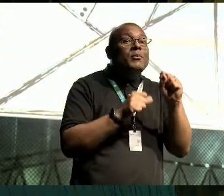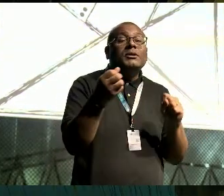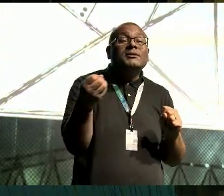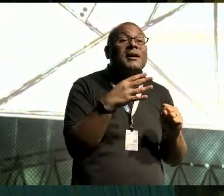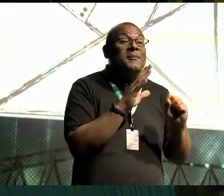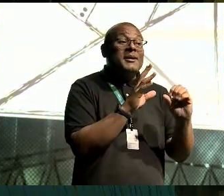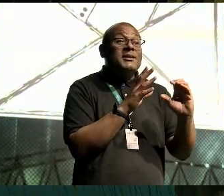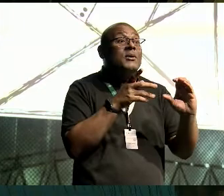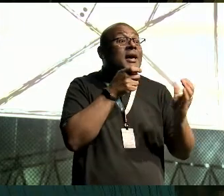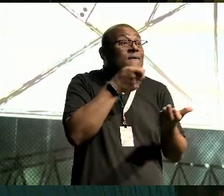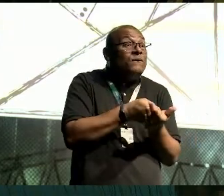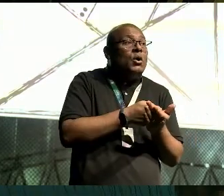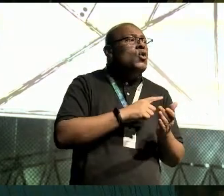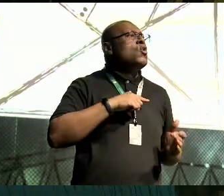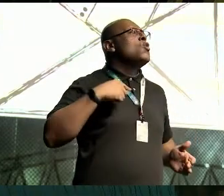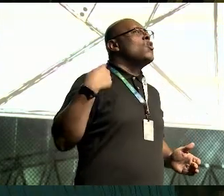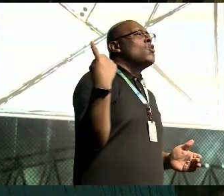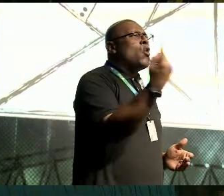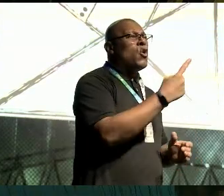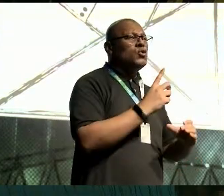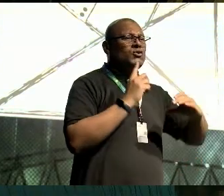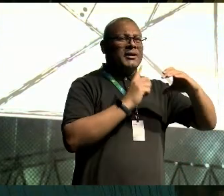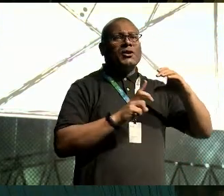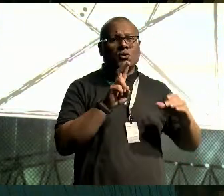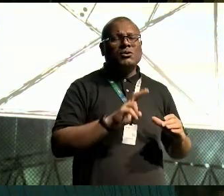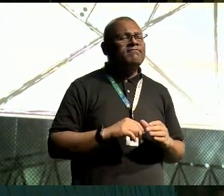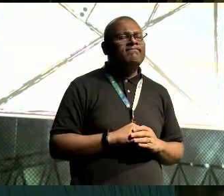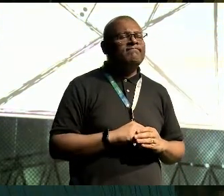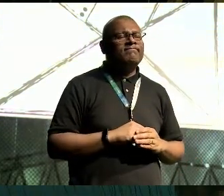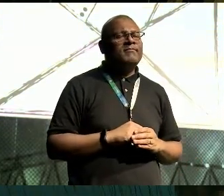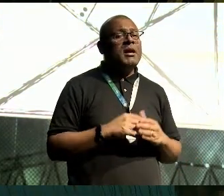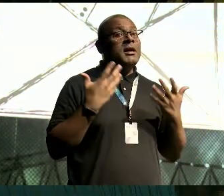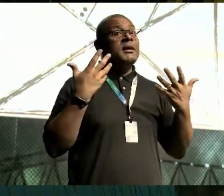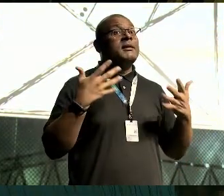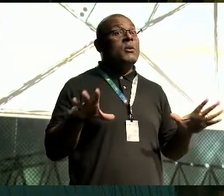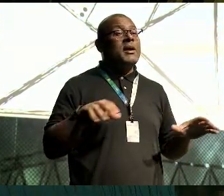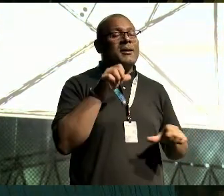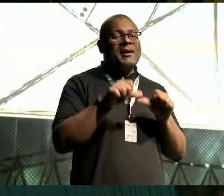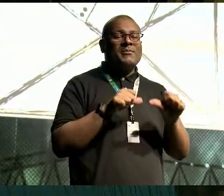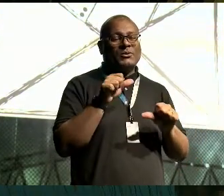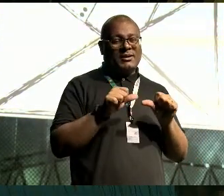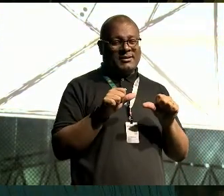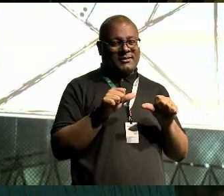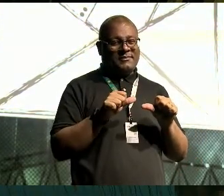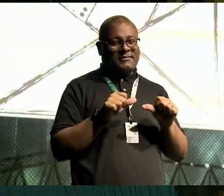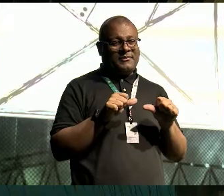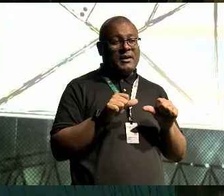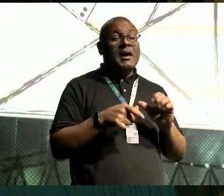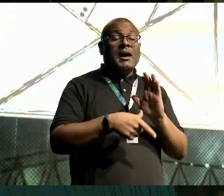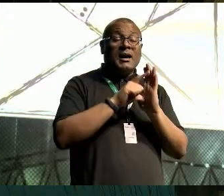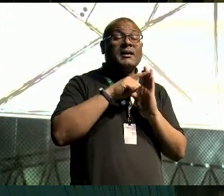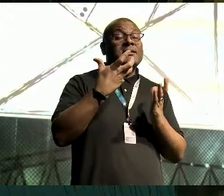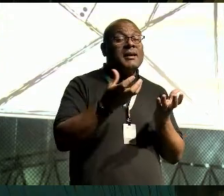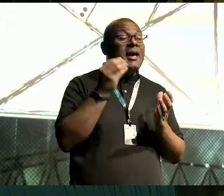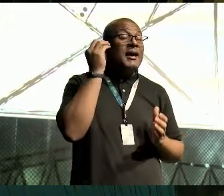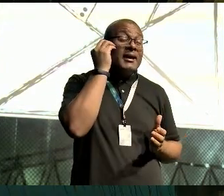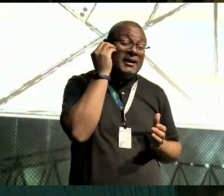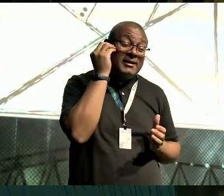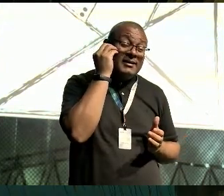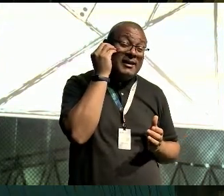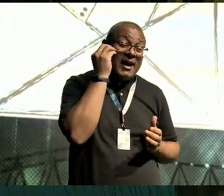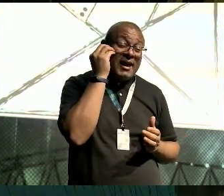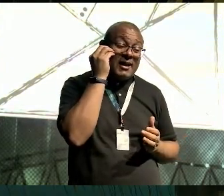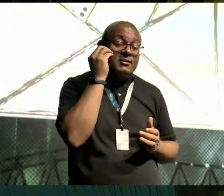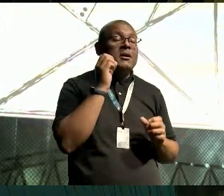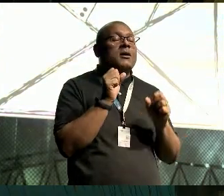não quer forçar com que todos os nossos clientes sejam afetados por aquela mudança sem a gente poder fazer testes mais específicos antes,